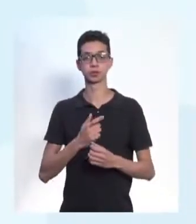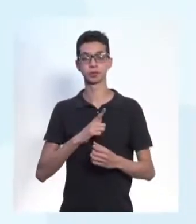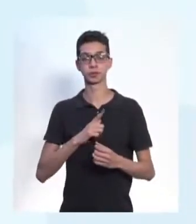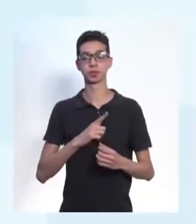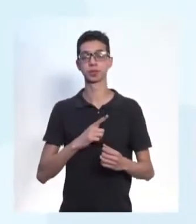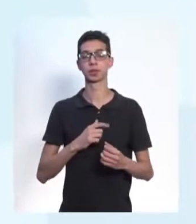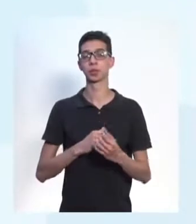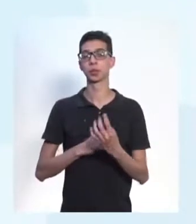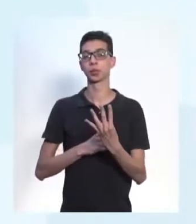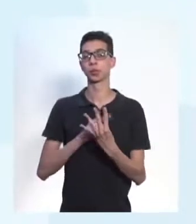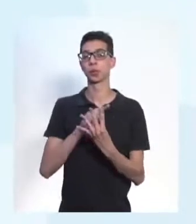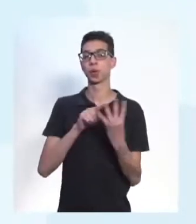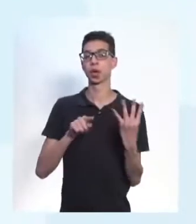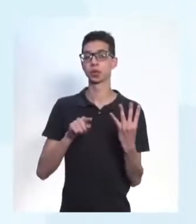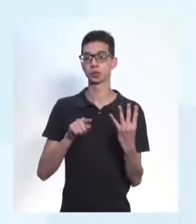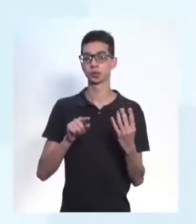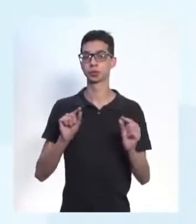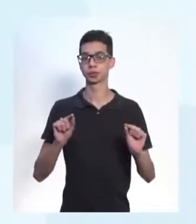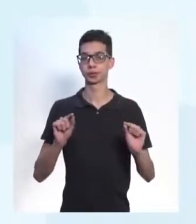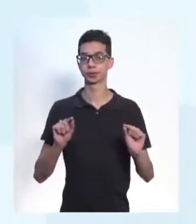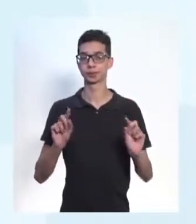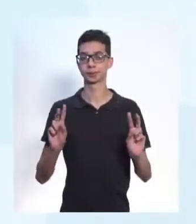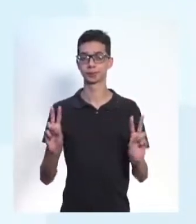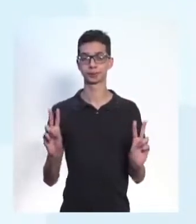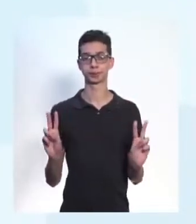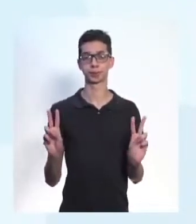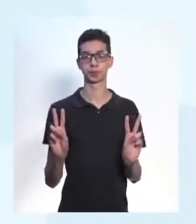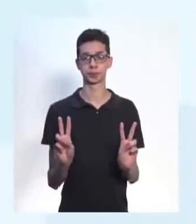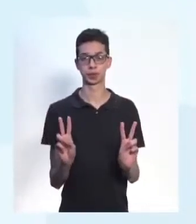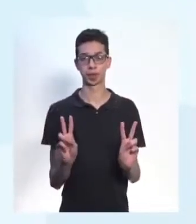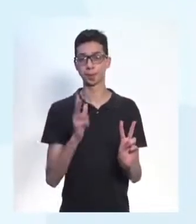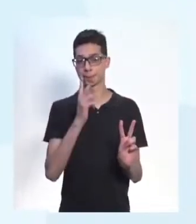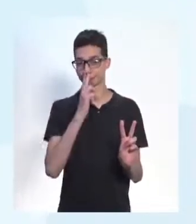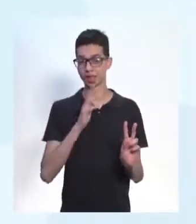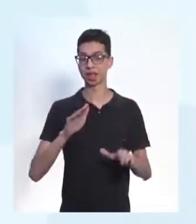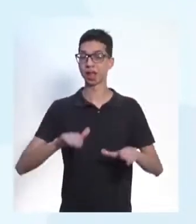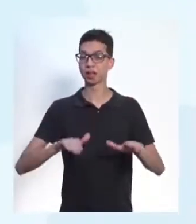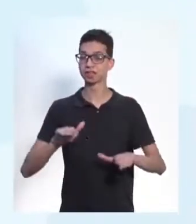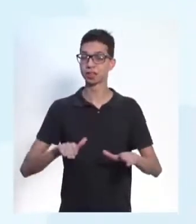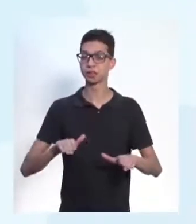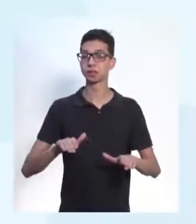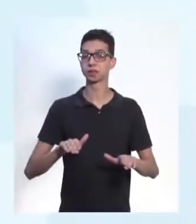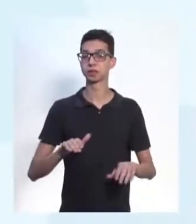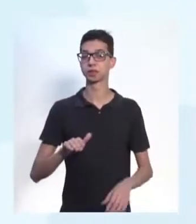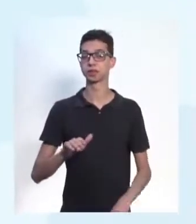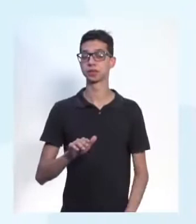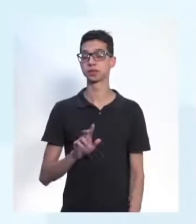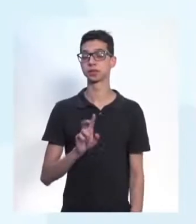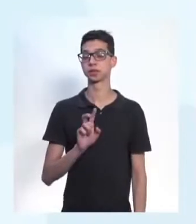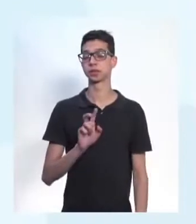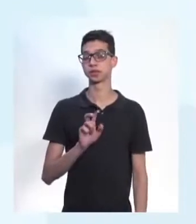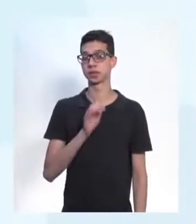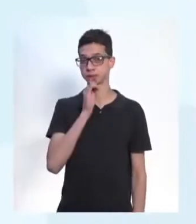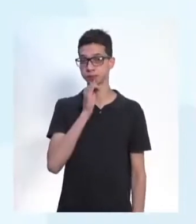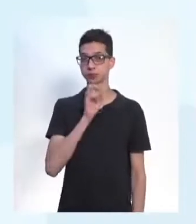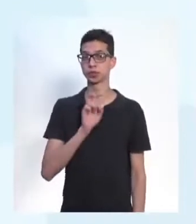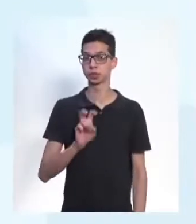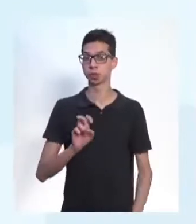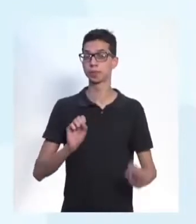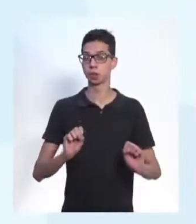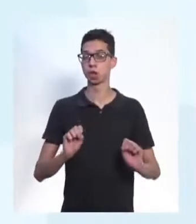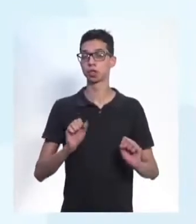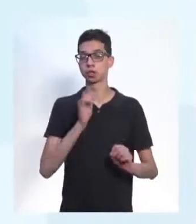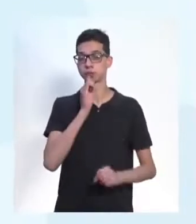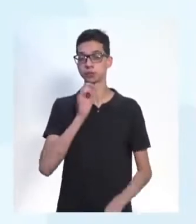existam, de alguma forma, uma troca aí de posição, que às vezes, entre eles, aconteça de um estar comandando o outro